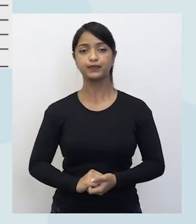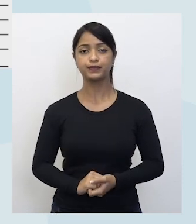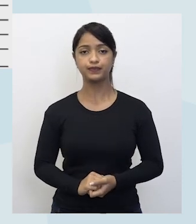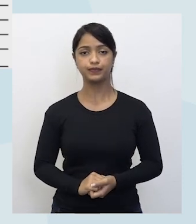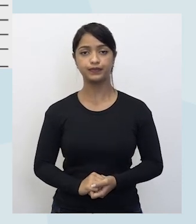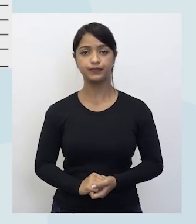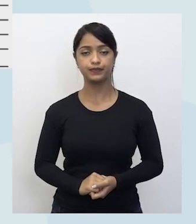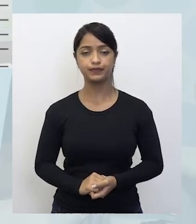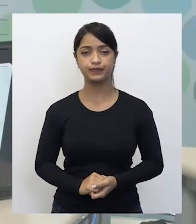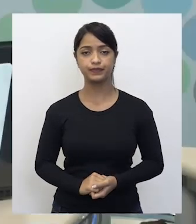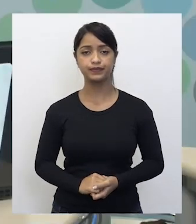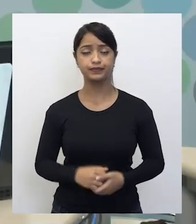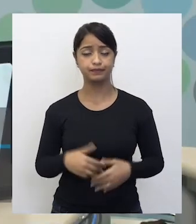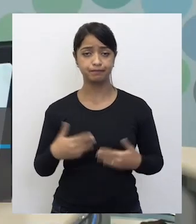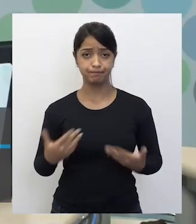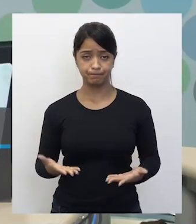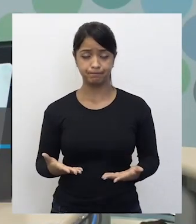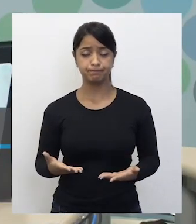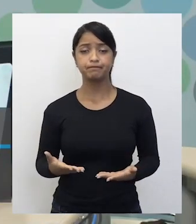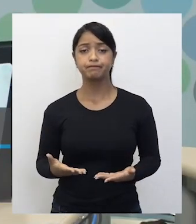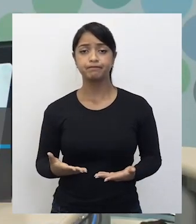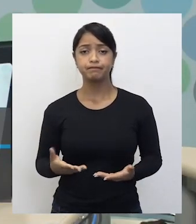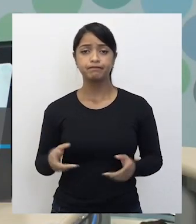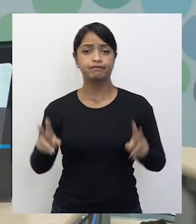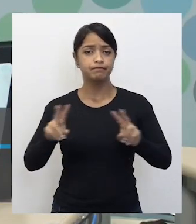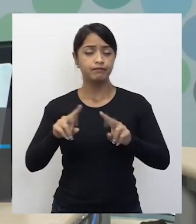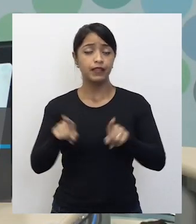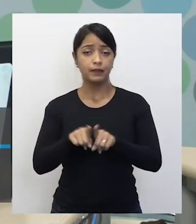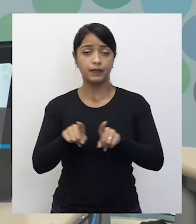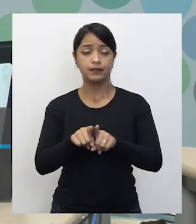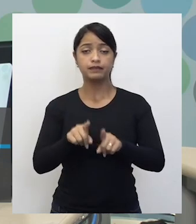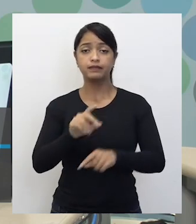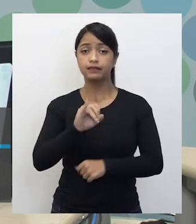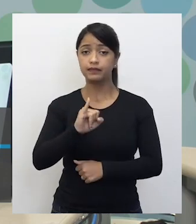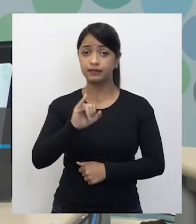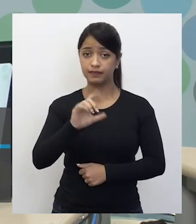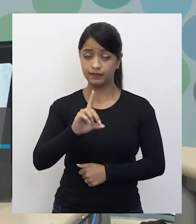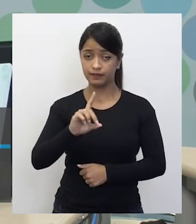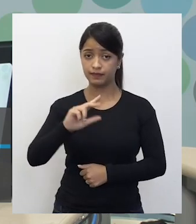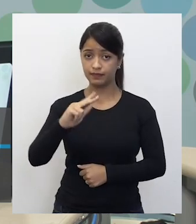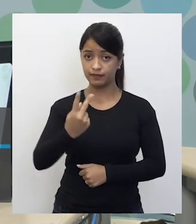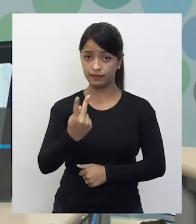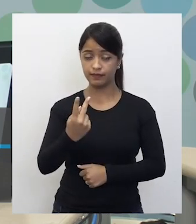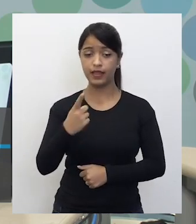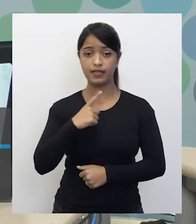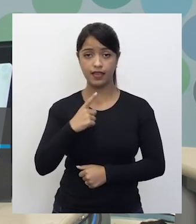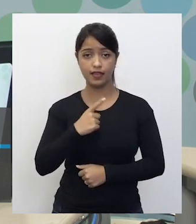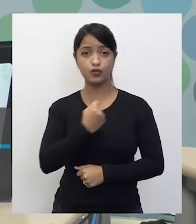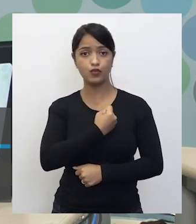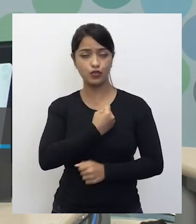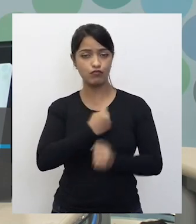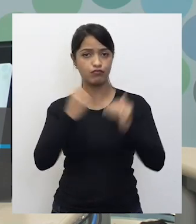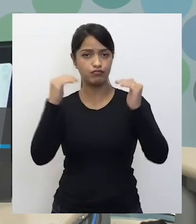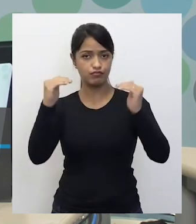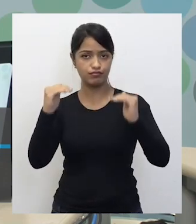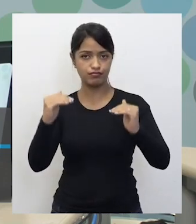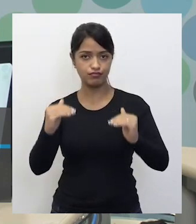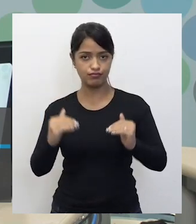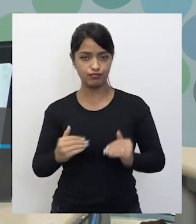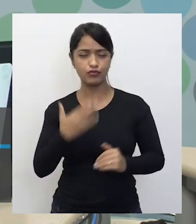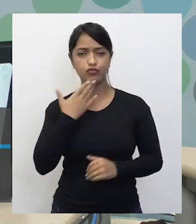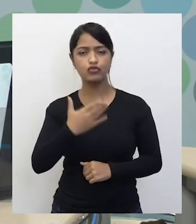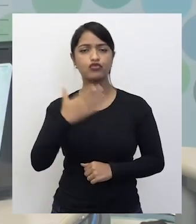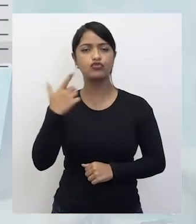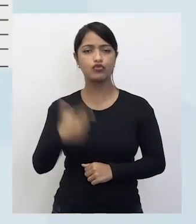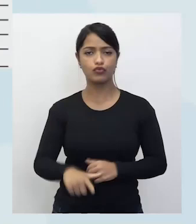9,18, né? E quando nós falamos aí em IDH, nós temos também aí ranqueado. Então, eu vou pedir para colocar mais uma